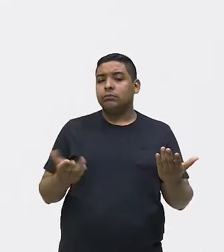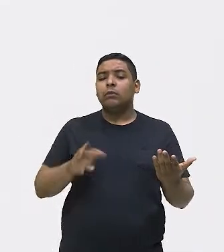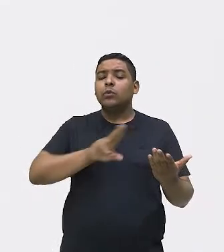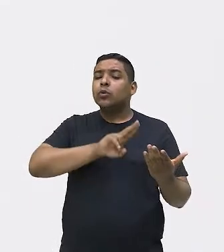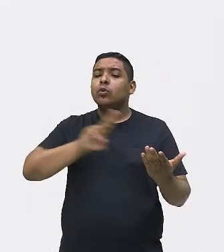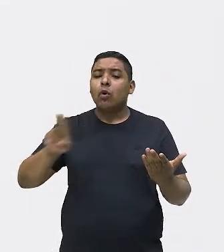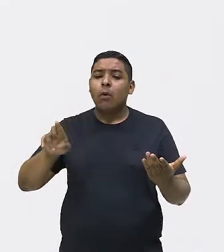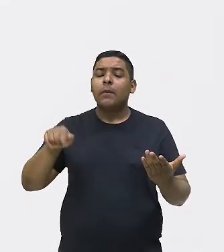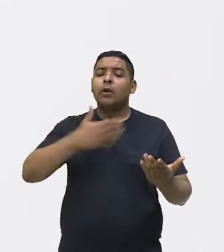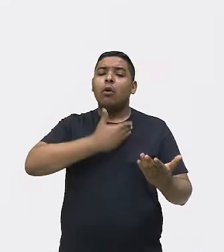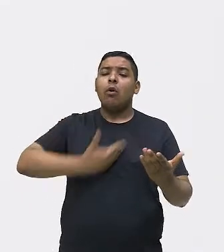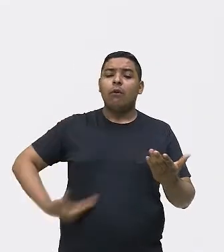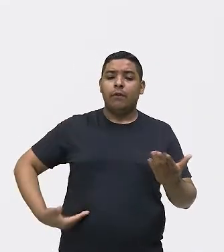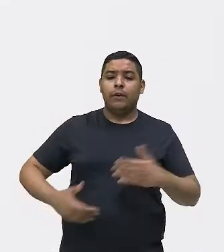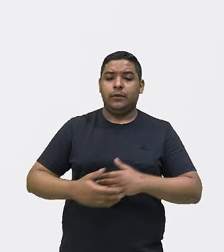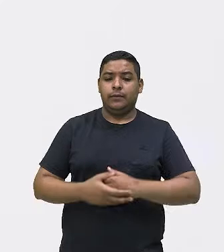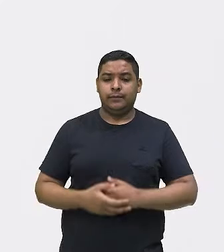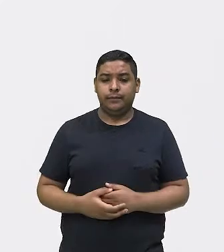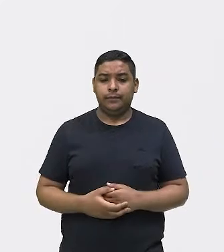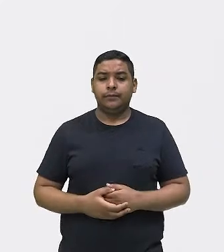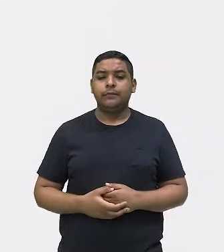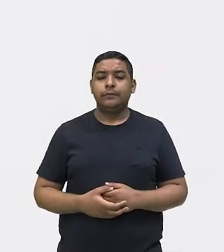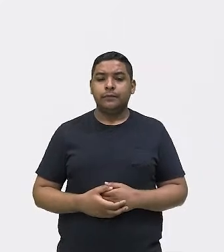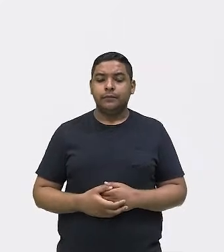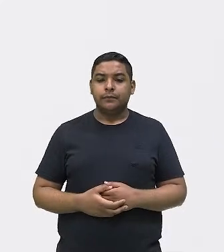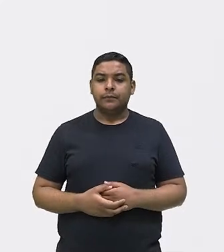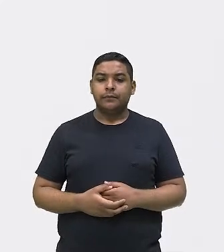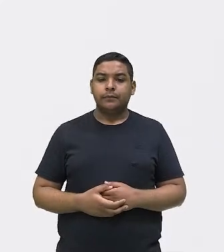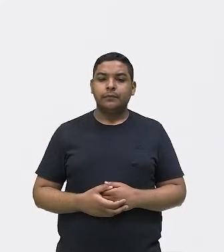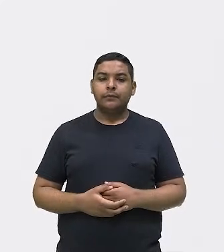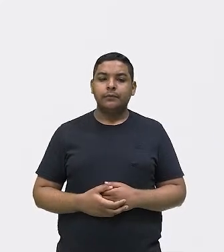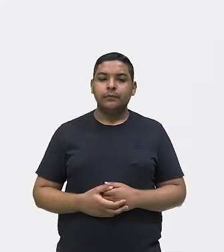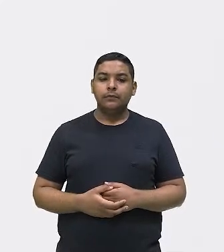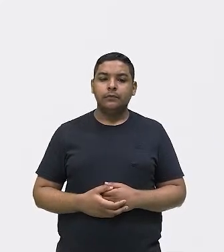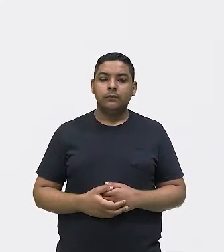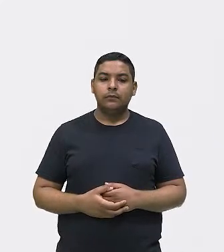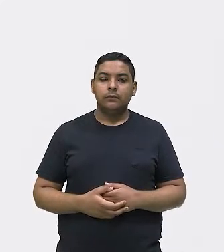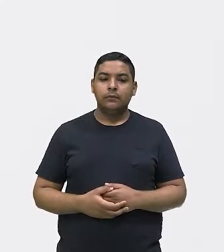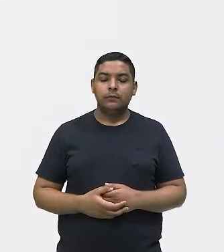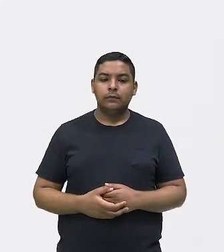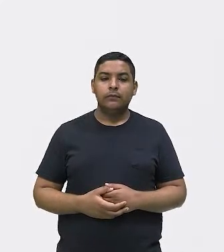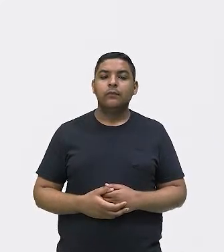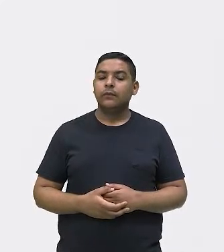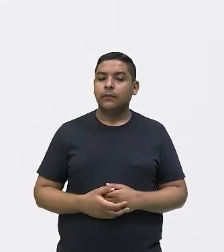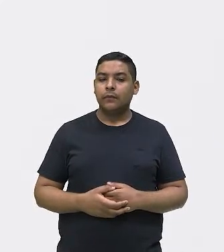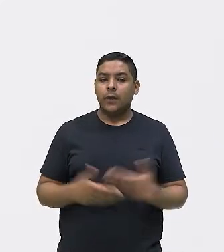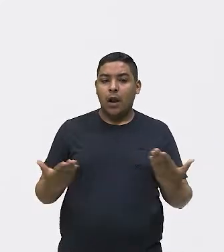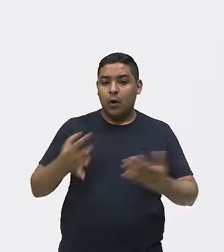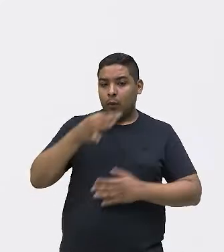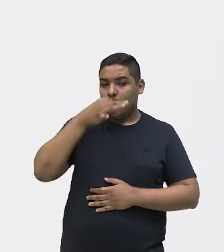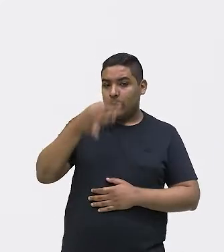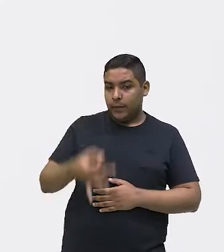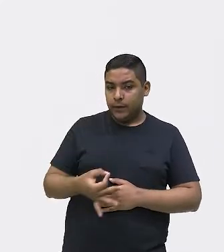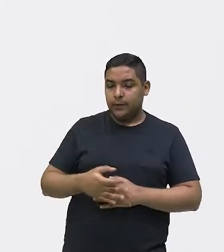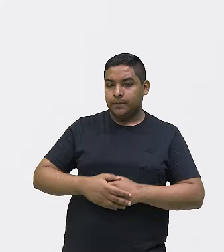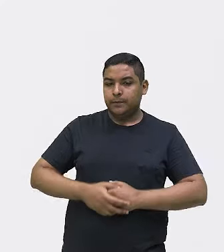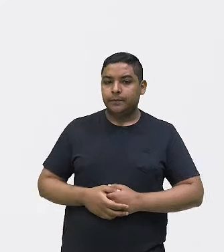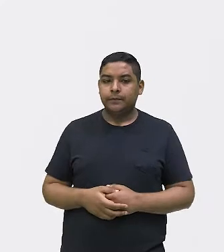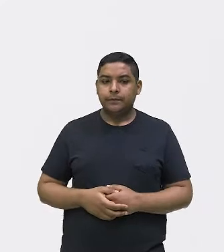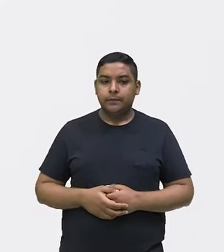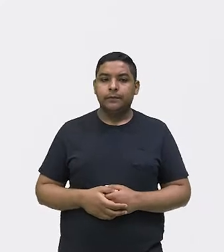dos filósofos para o Platão, né? Então, vamos ver aqui, ó, no nosso comentário.